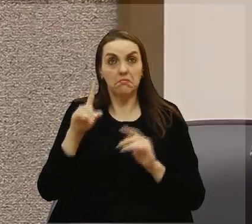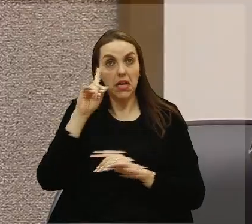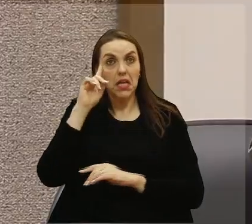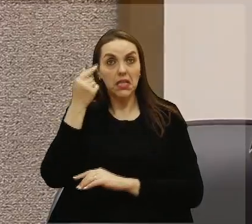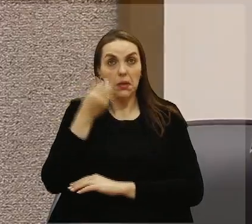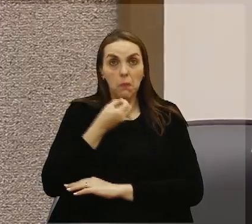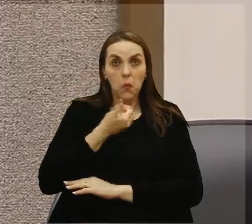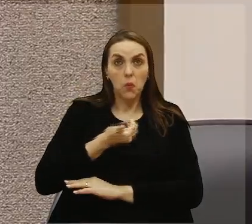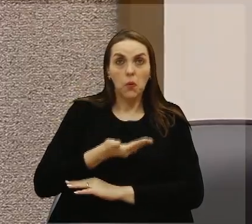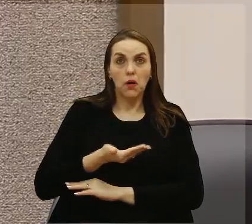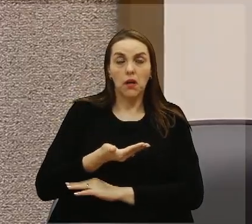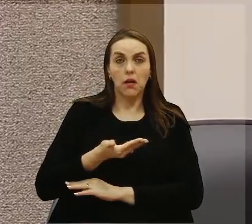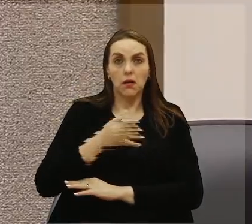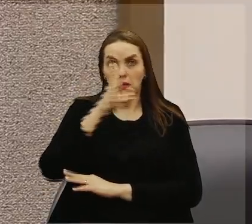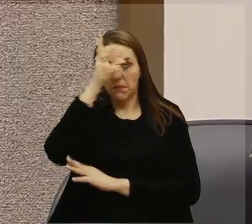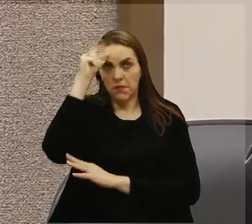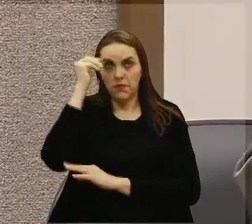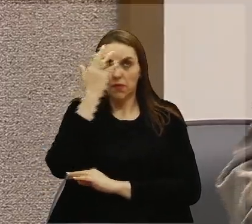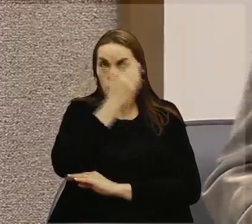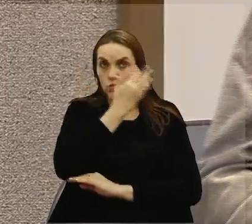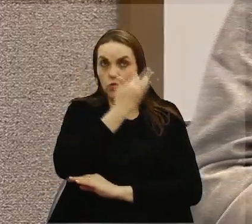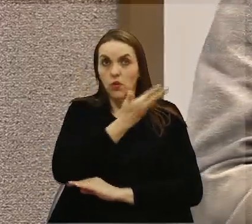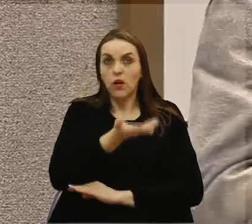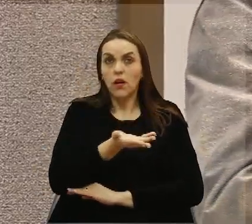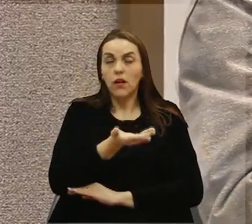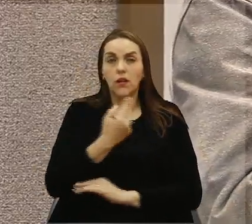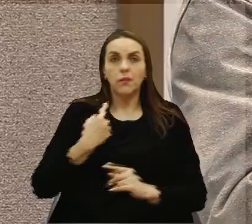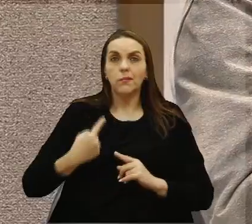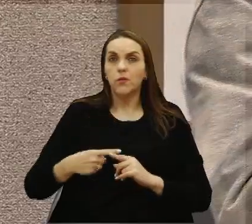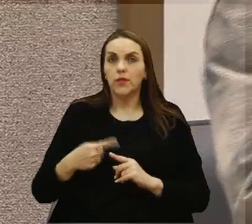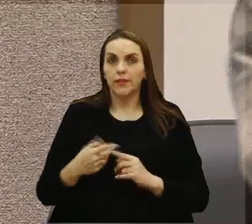ideia do prefeito Adiló. Ou seja,